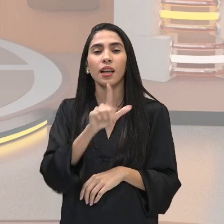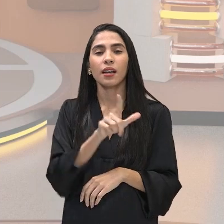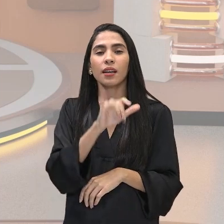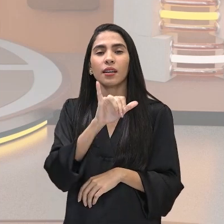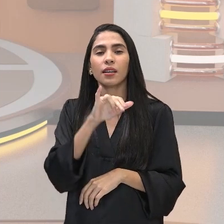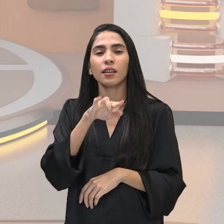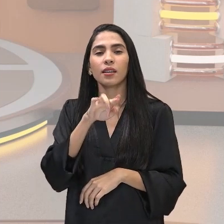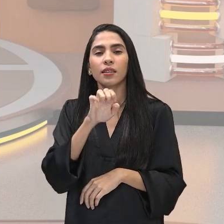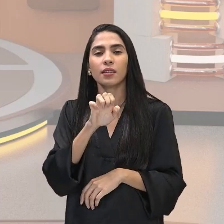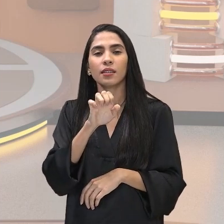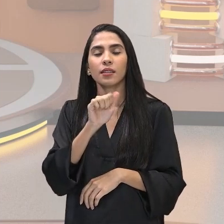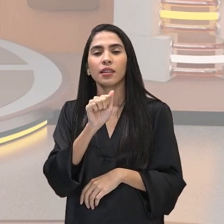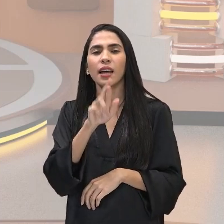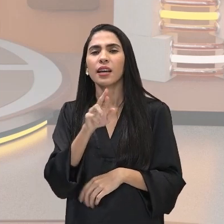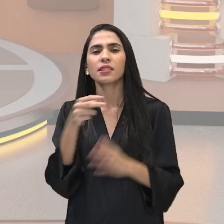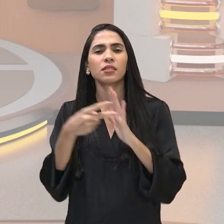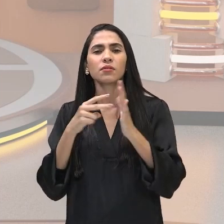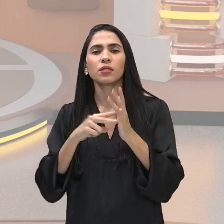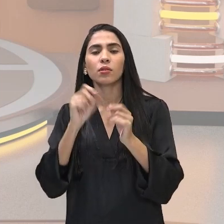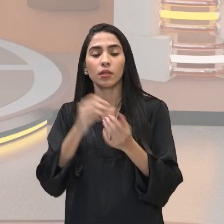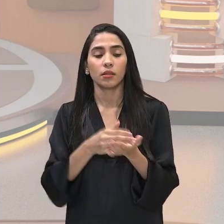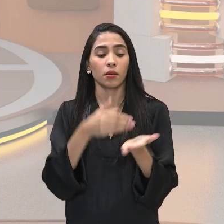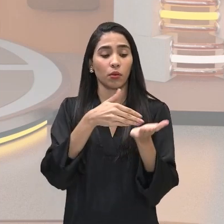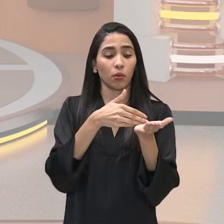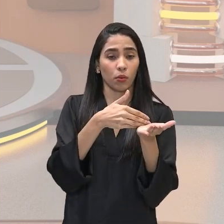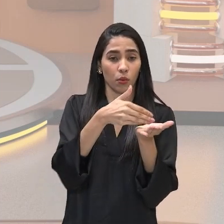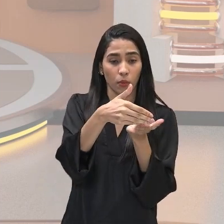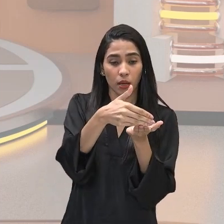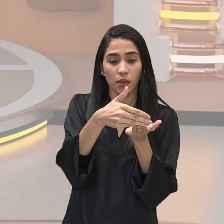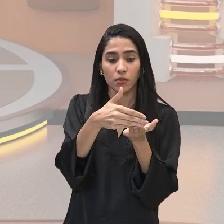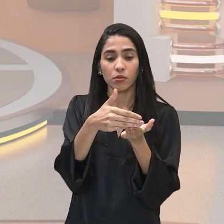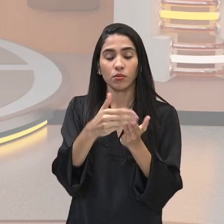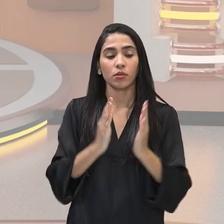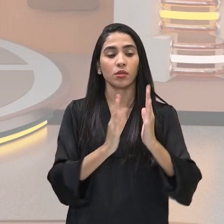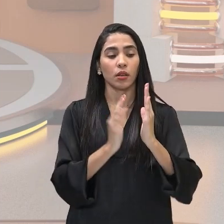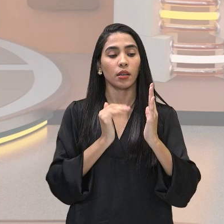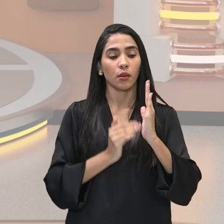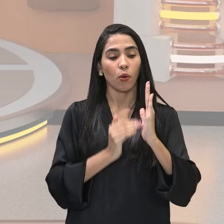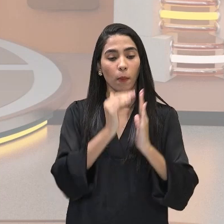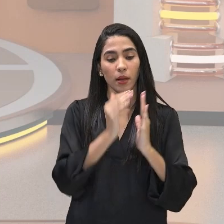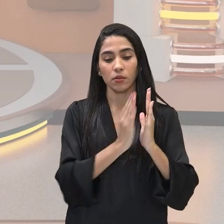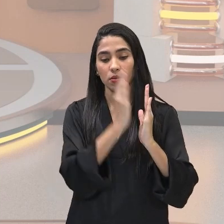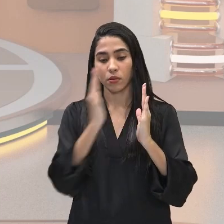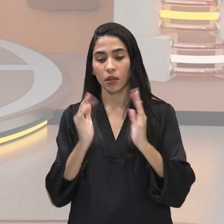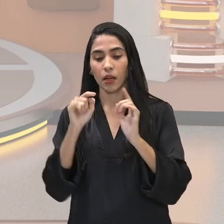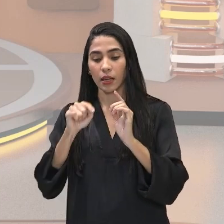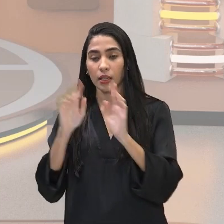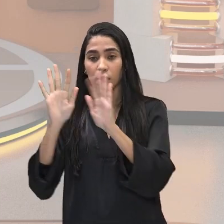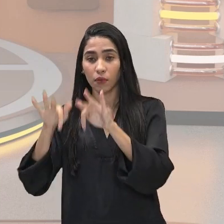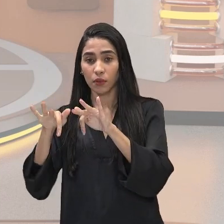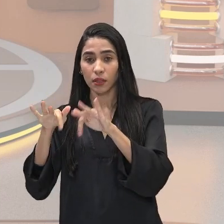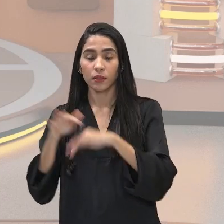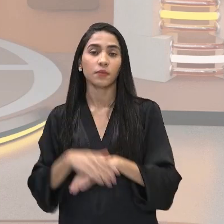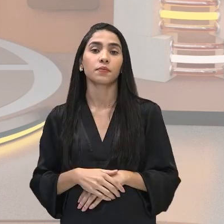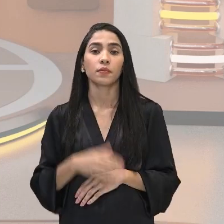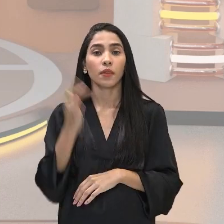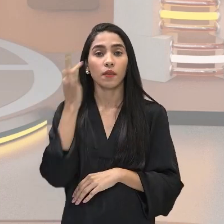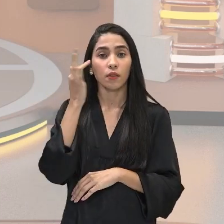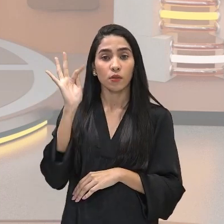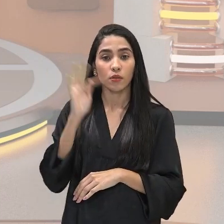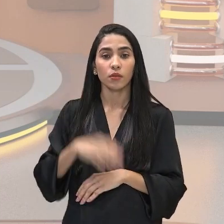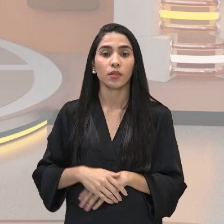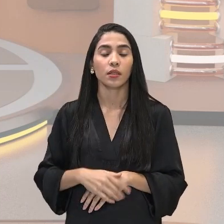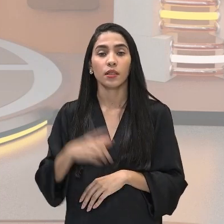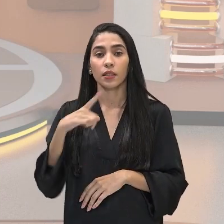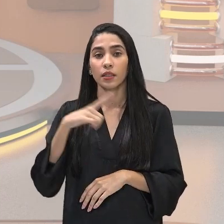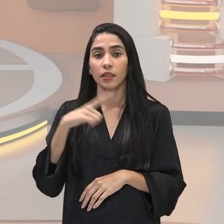linear? Ele tinha um começo, ele tinha um meio e ele tinha um fim. Na filosofia nós falamos, tem